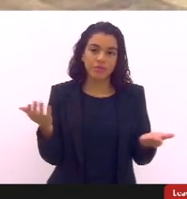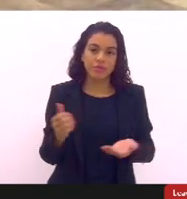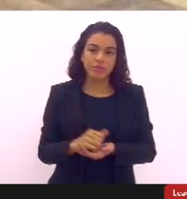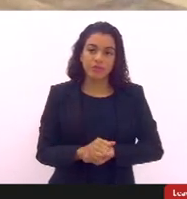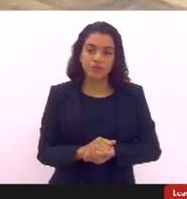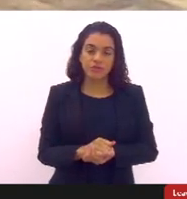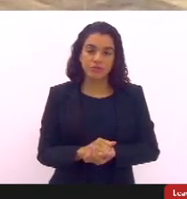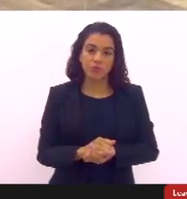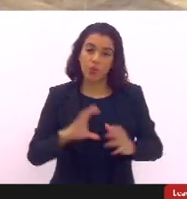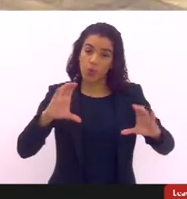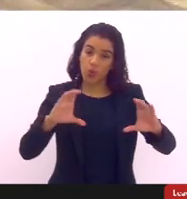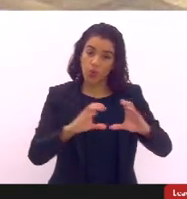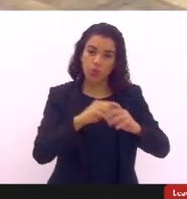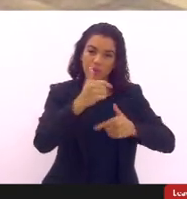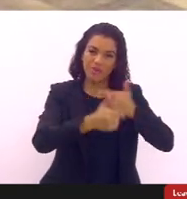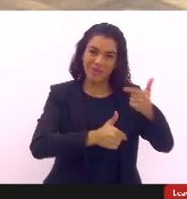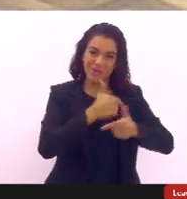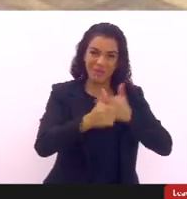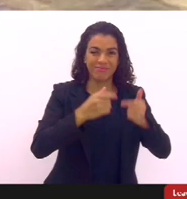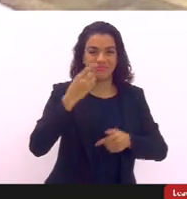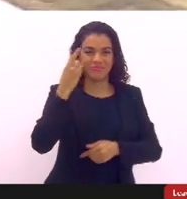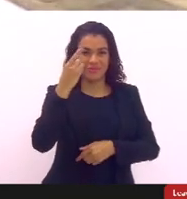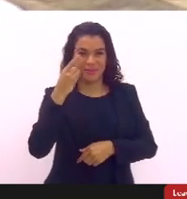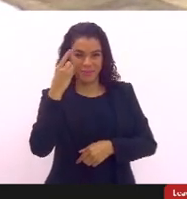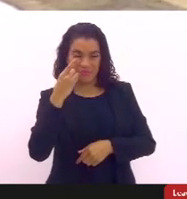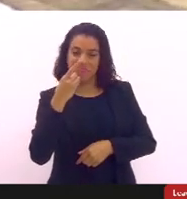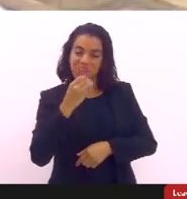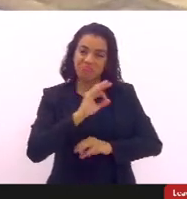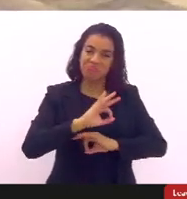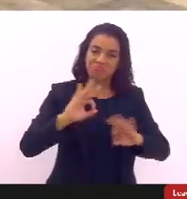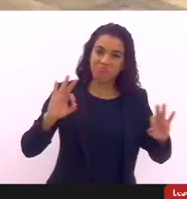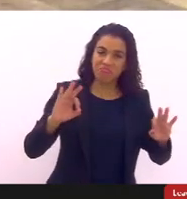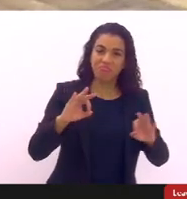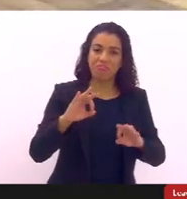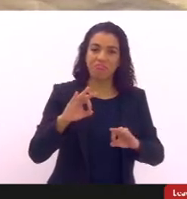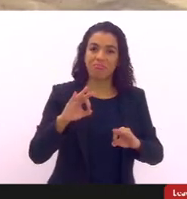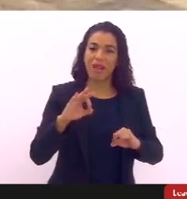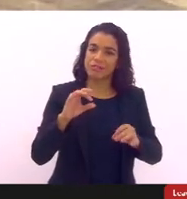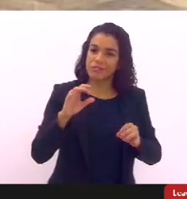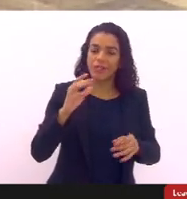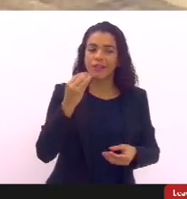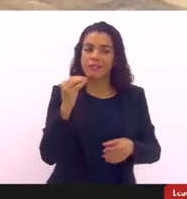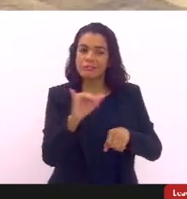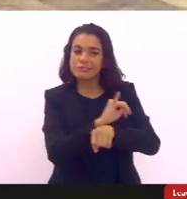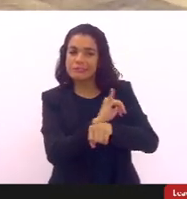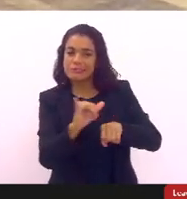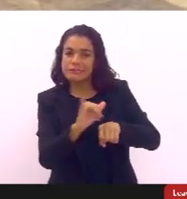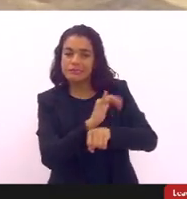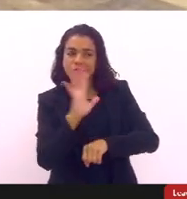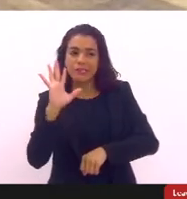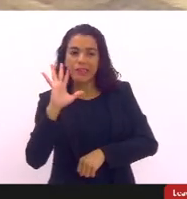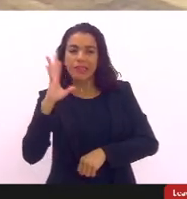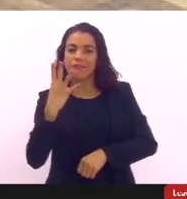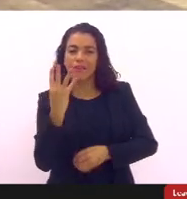a frente parlamentar está num momento bem oportuno para a gente definir de que forma a gente pode fazer, né, a implementação